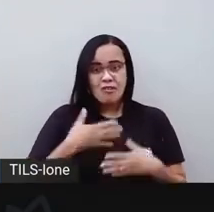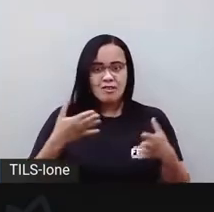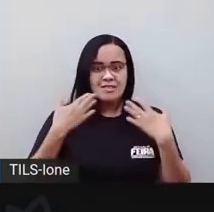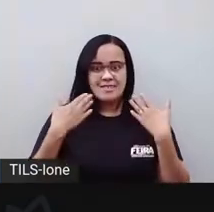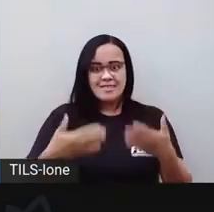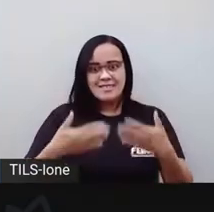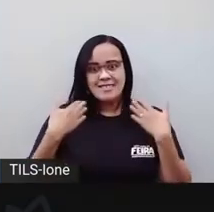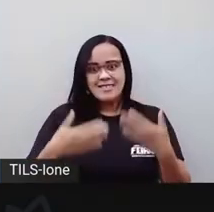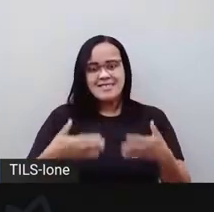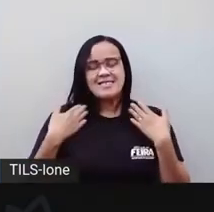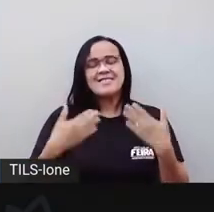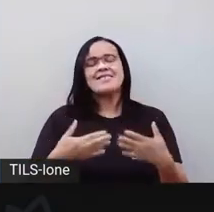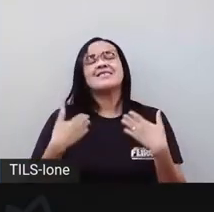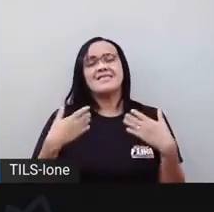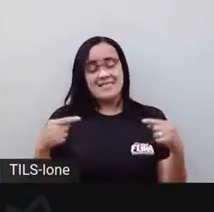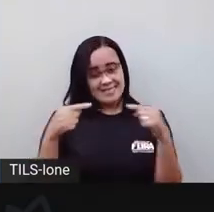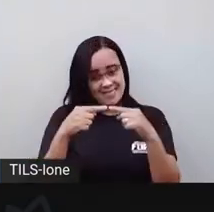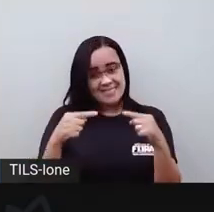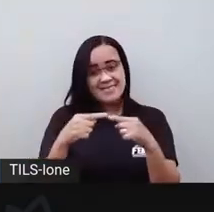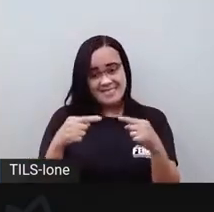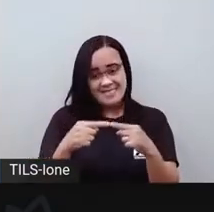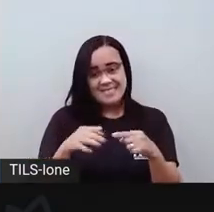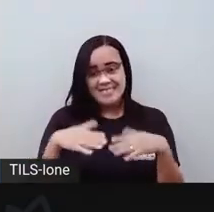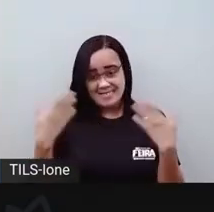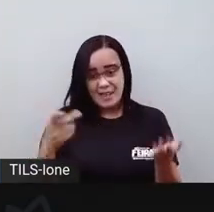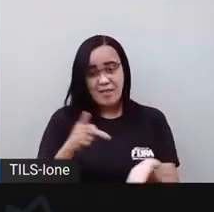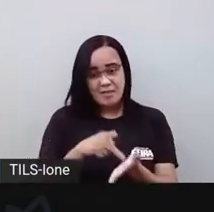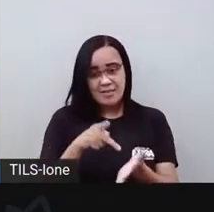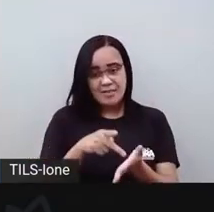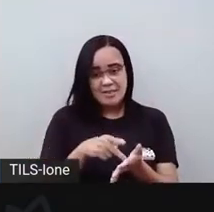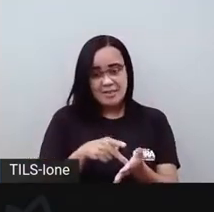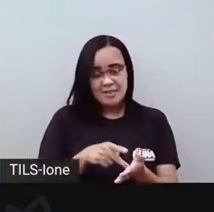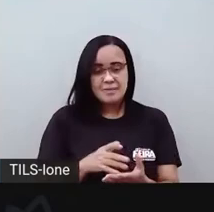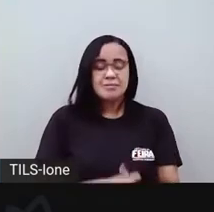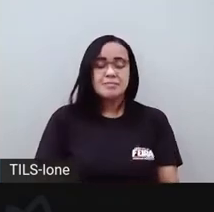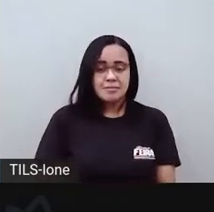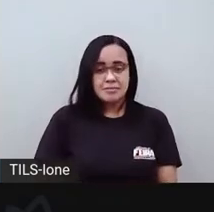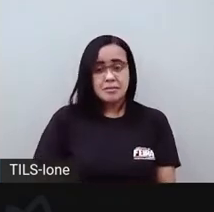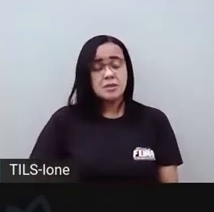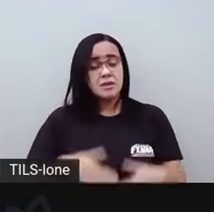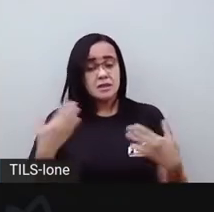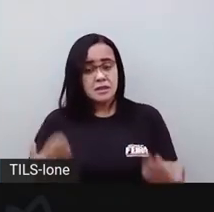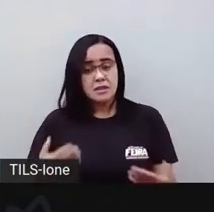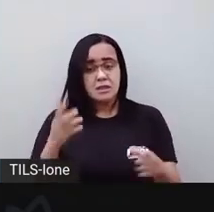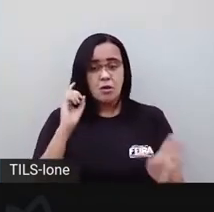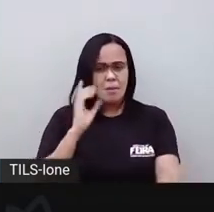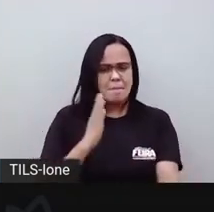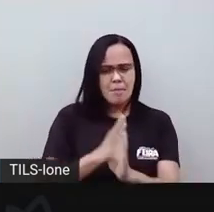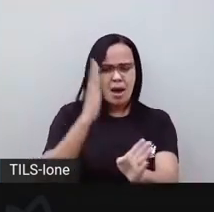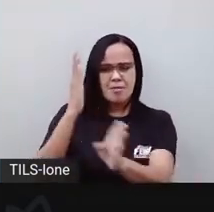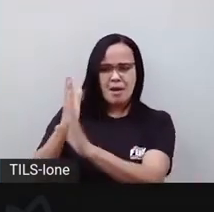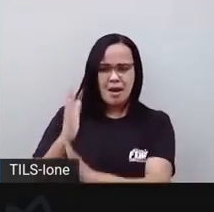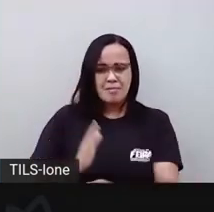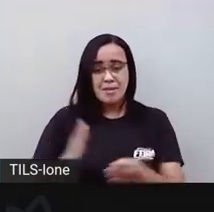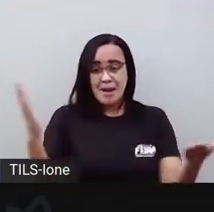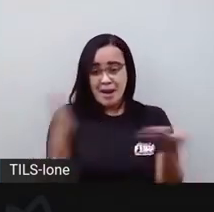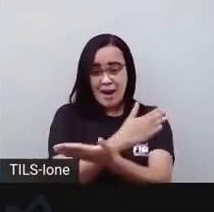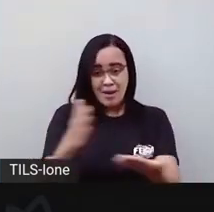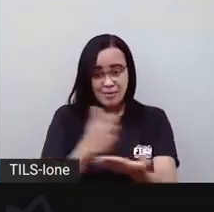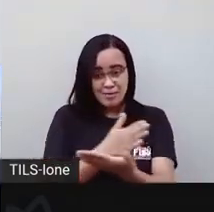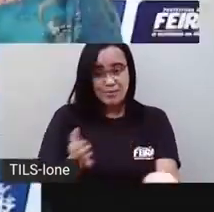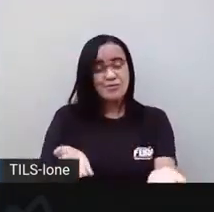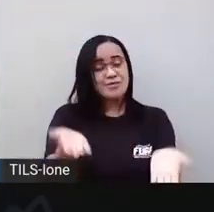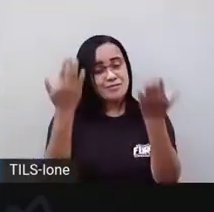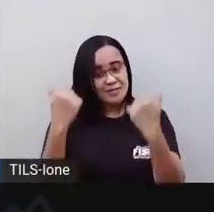de bastante calor. Não é verdade? E nós vamos descobrir alguns agora, não vamos? Vamos lá, eu